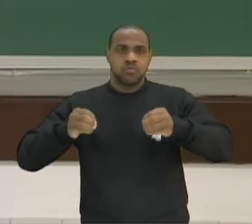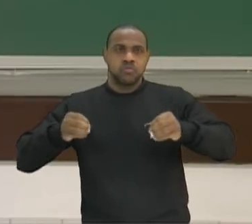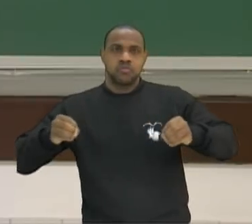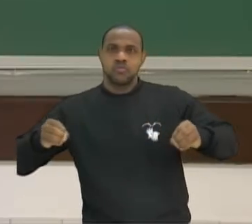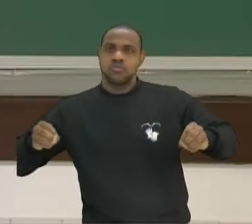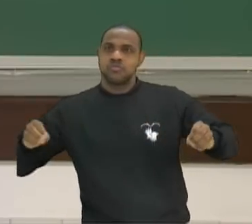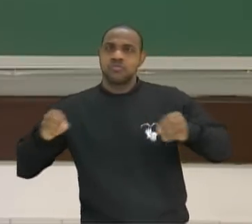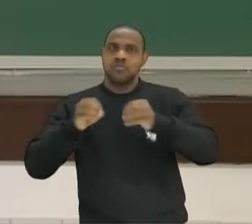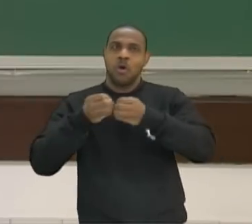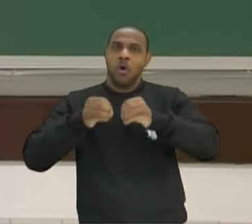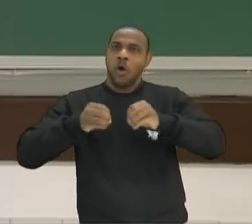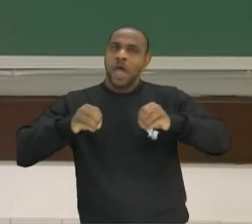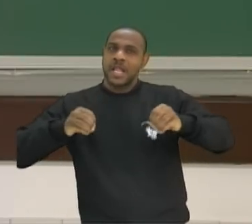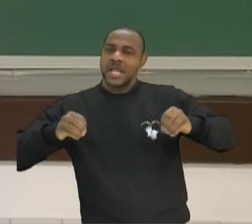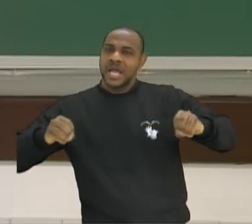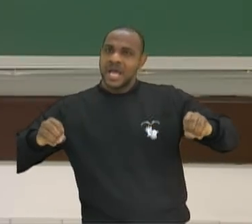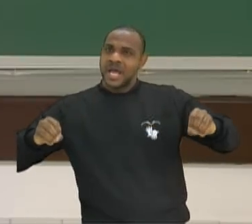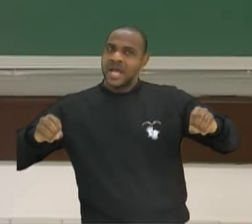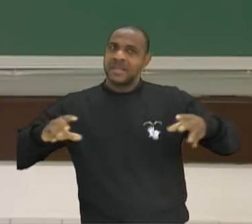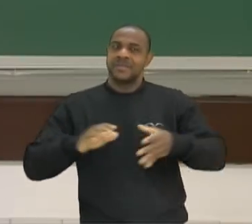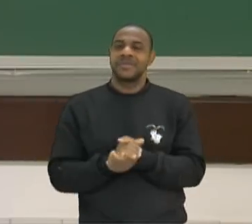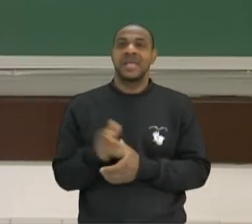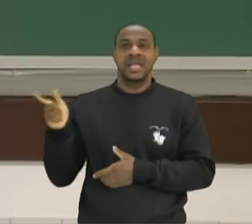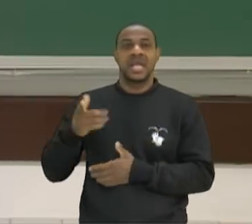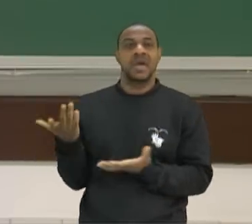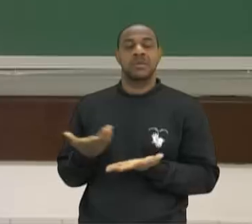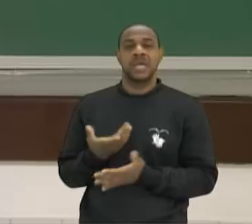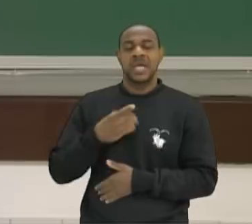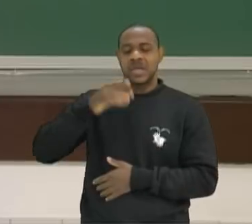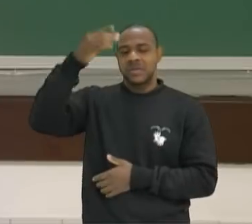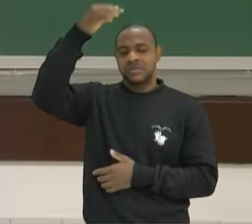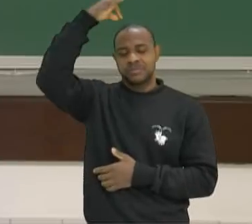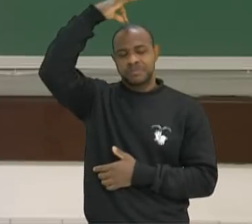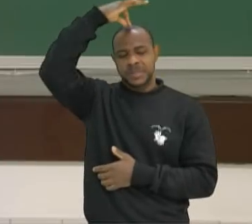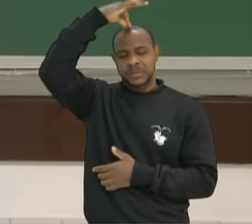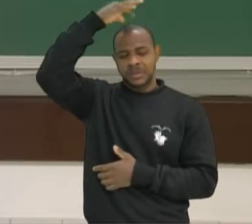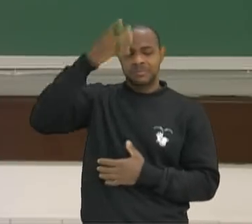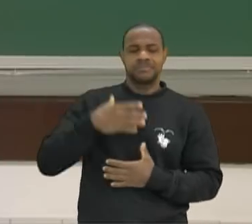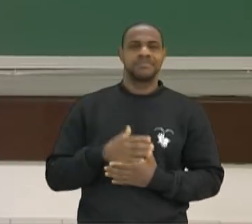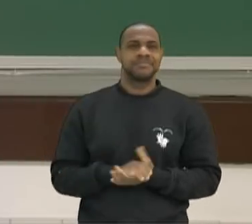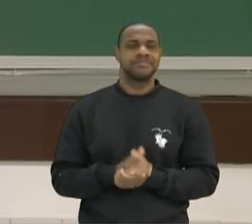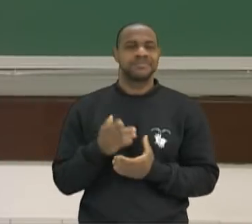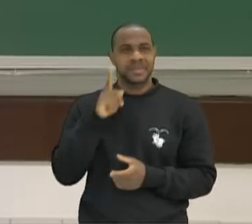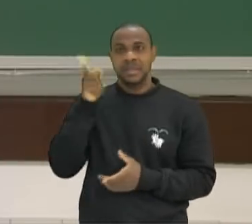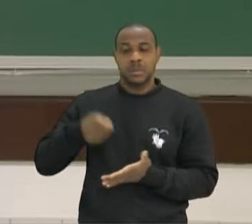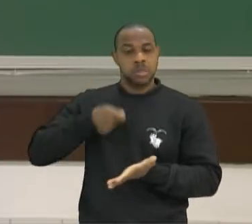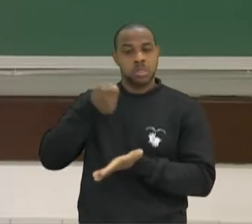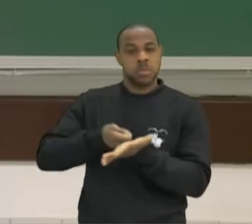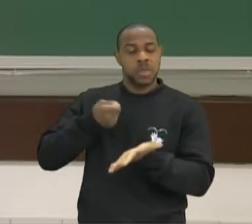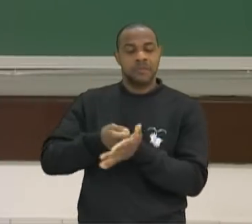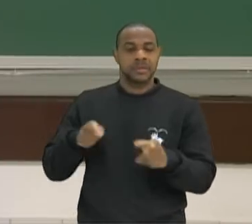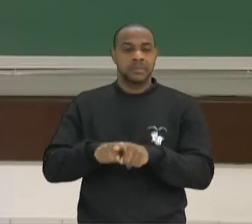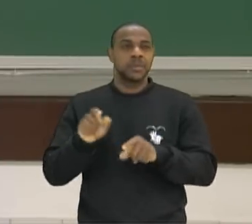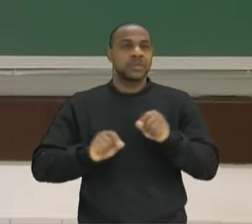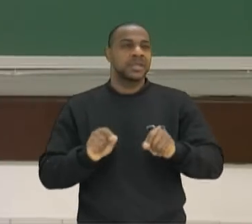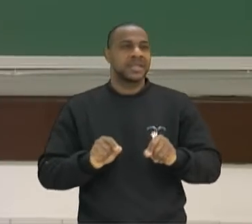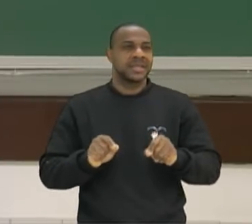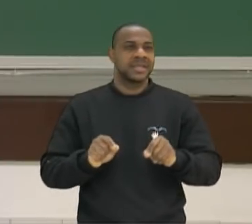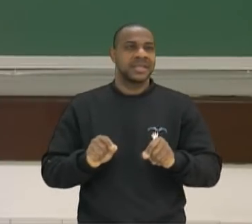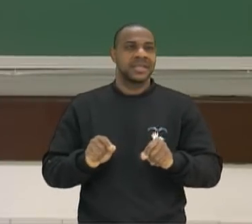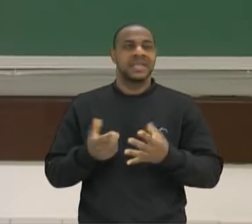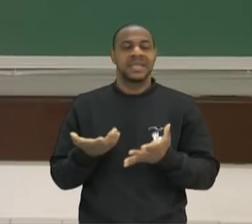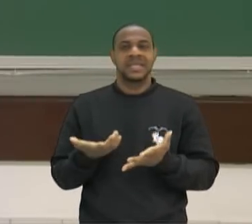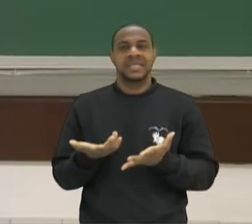do oceano, né? É um líder espiritualista. Ele também lutava para que, vamos dizer assim, o